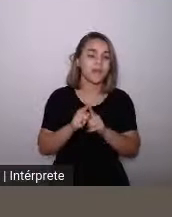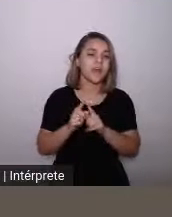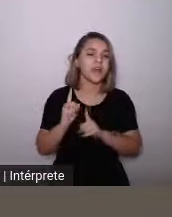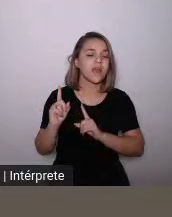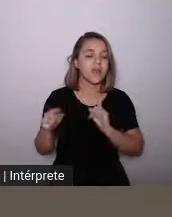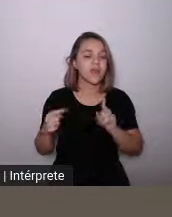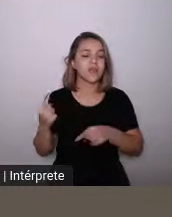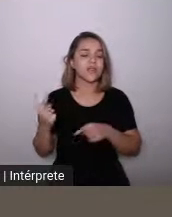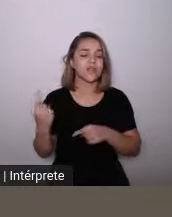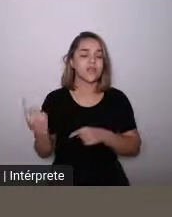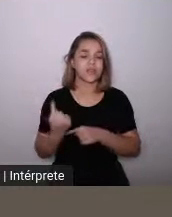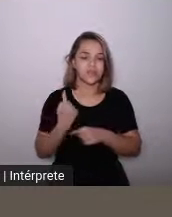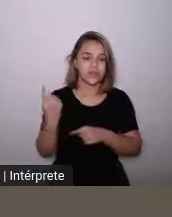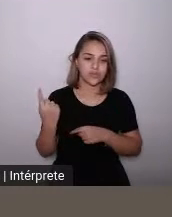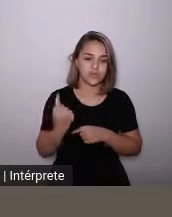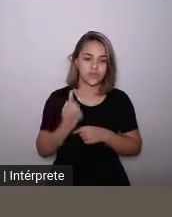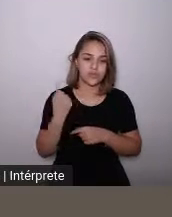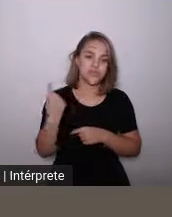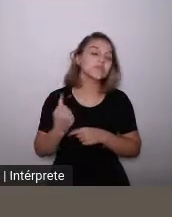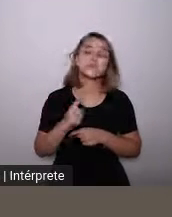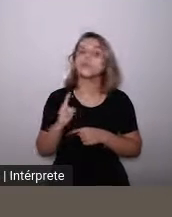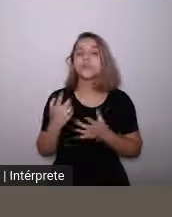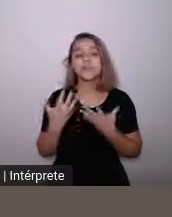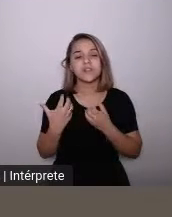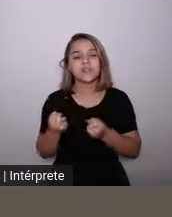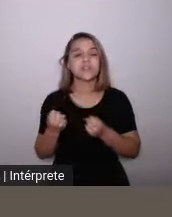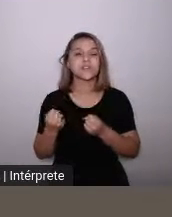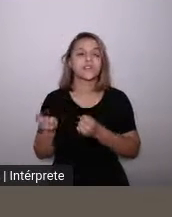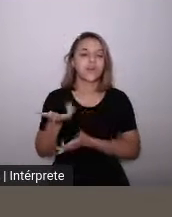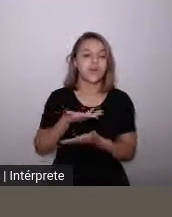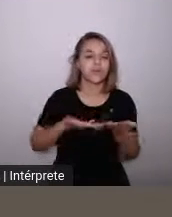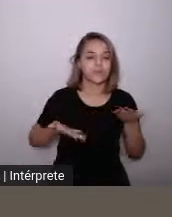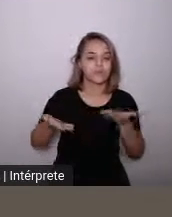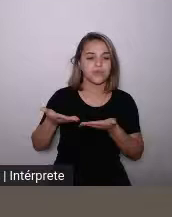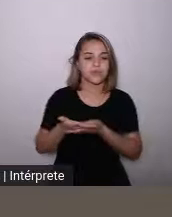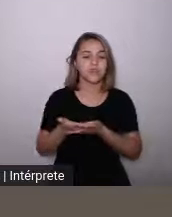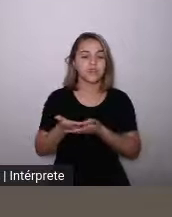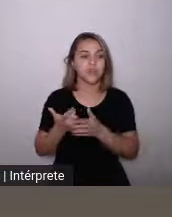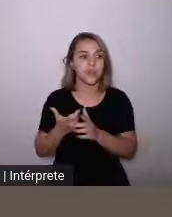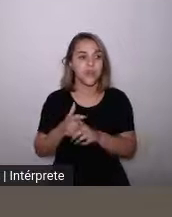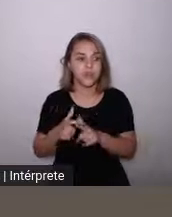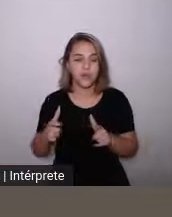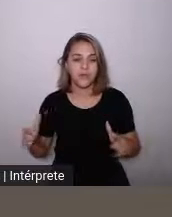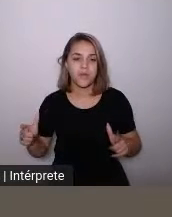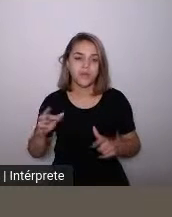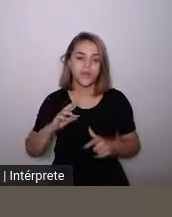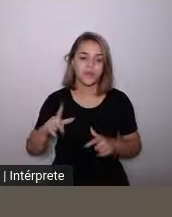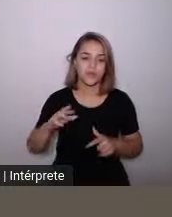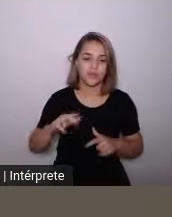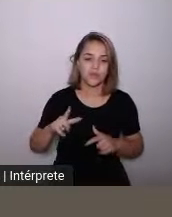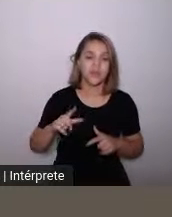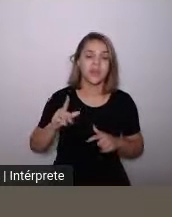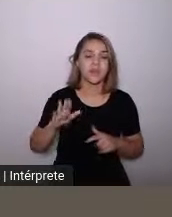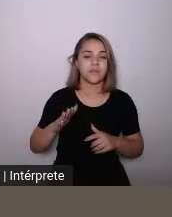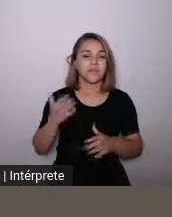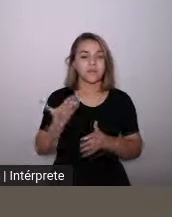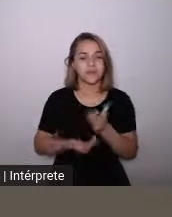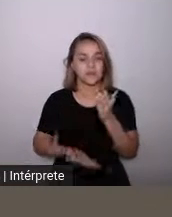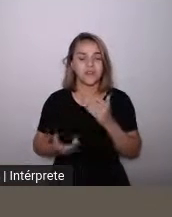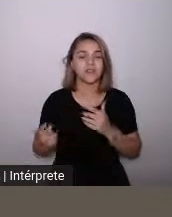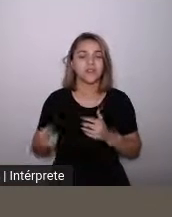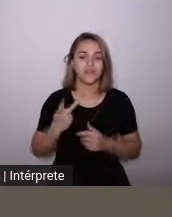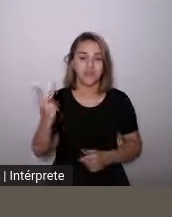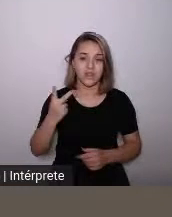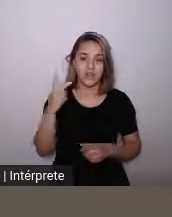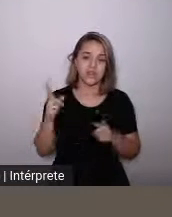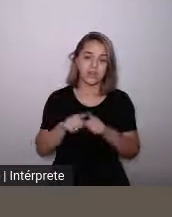máximo tribal, não para ser aceito, compartilhado pela maioria. Não indiferença, mas através da perda de valores, emergência